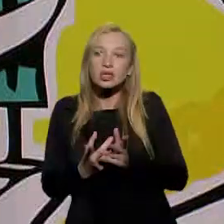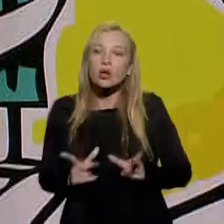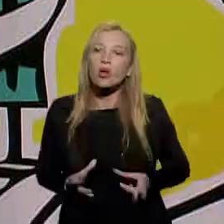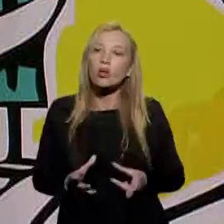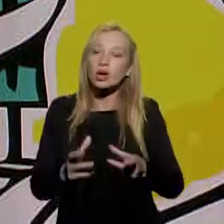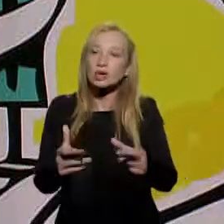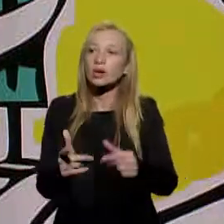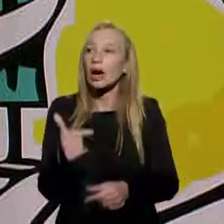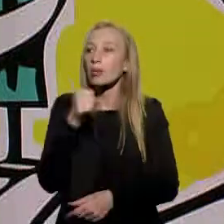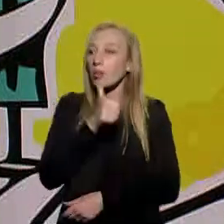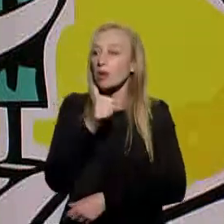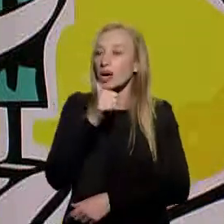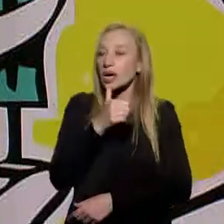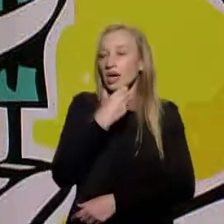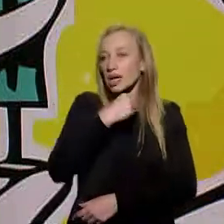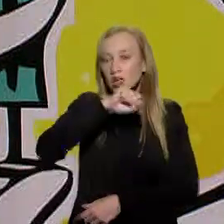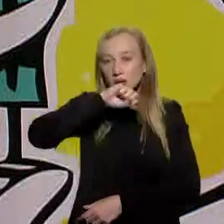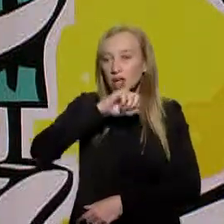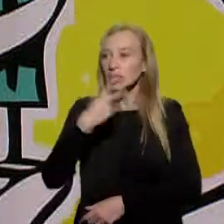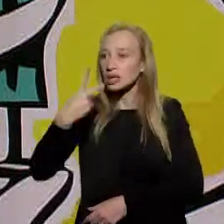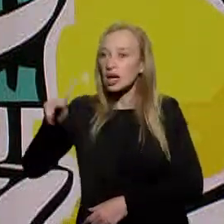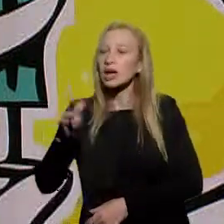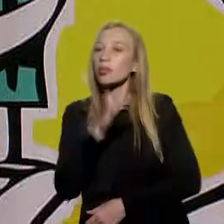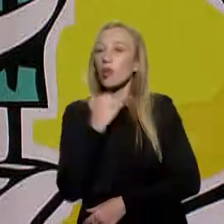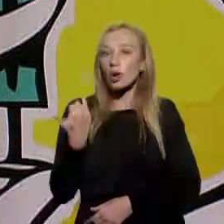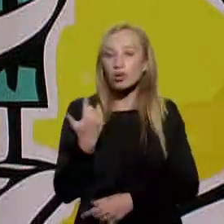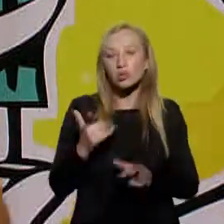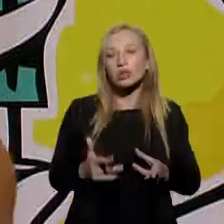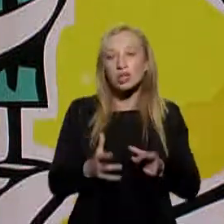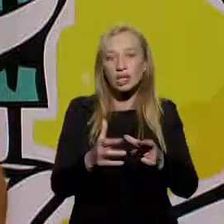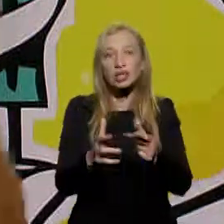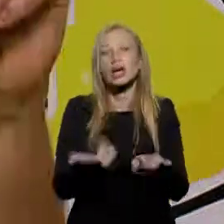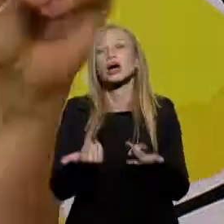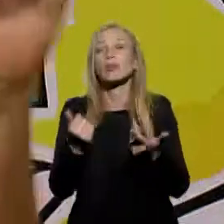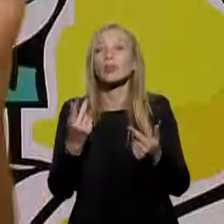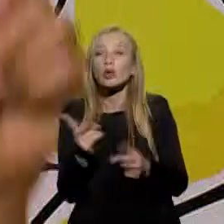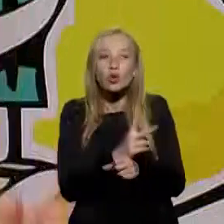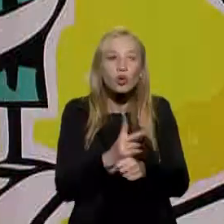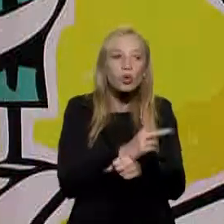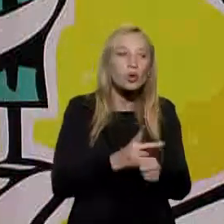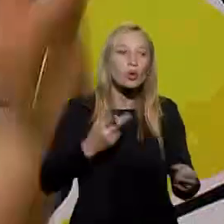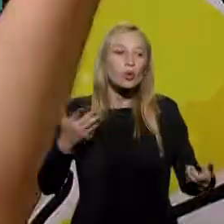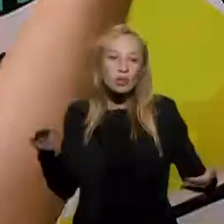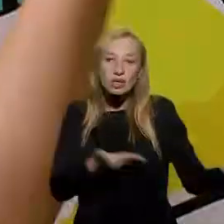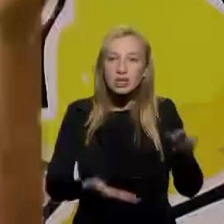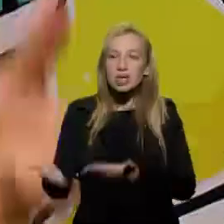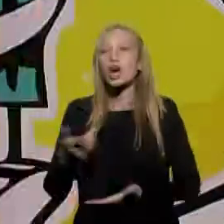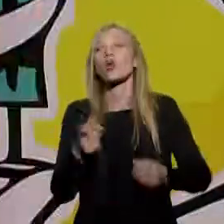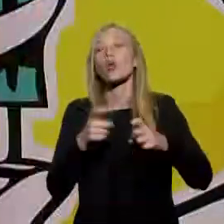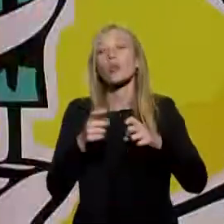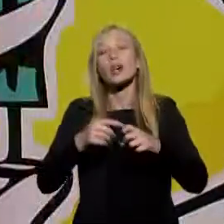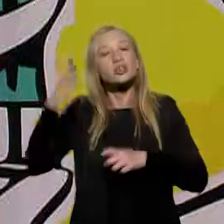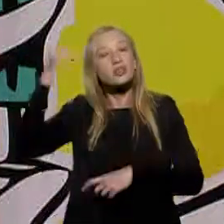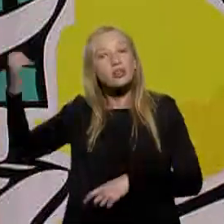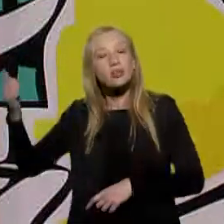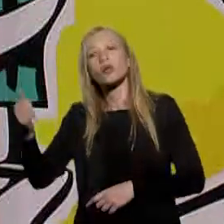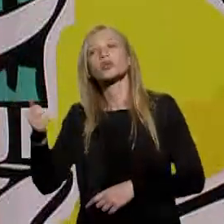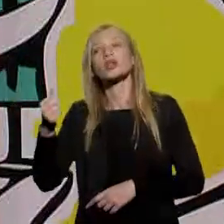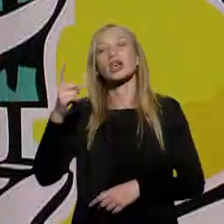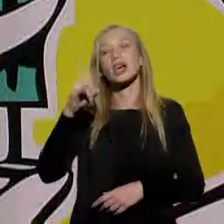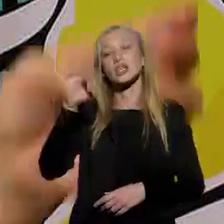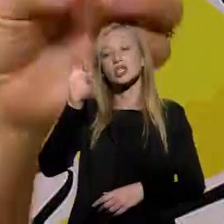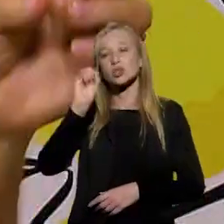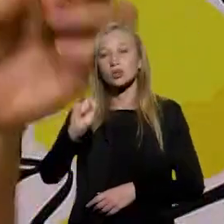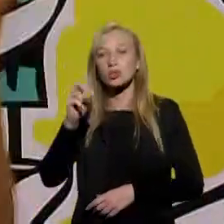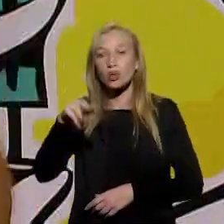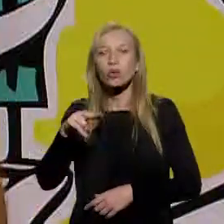mãe dela luiza lemos a mãe dela morreu de câncer ginecológico ela procurou parcerias com um médico muito famoso também aqui no rio de janeiro o ato campos da